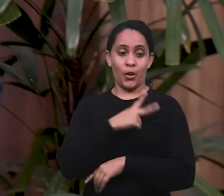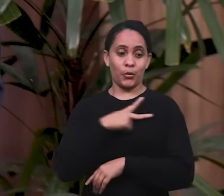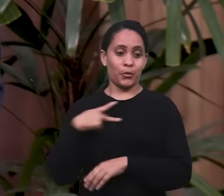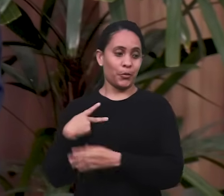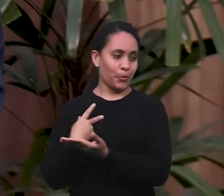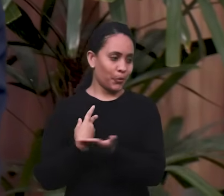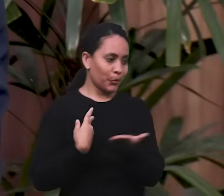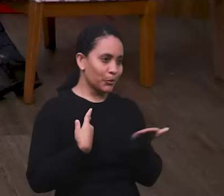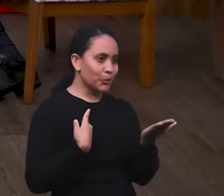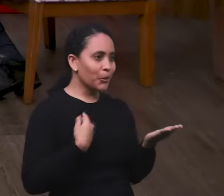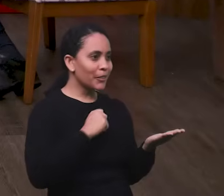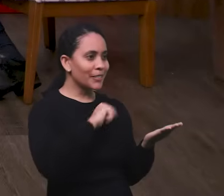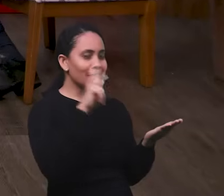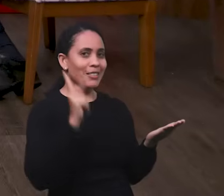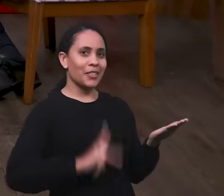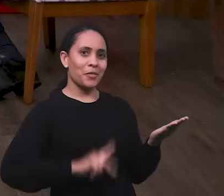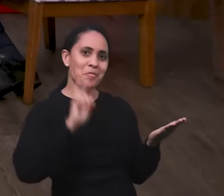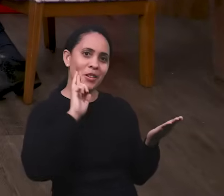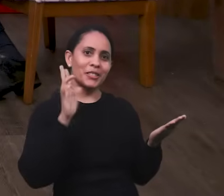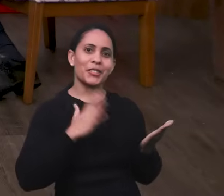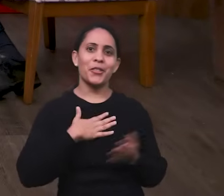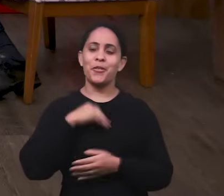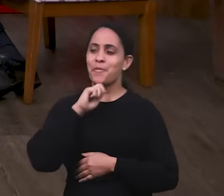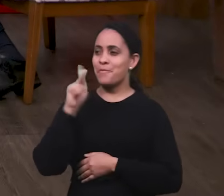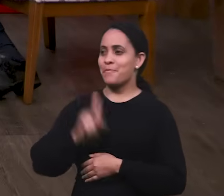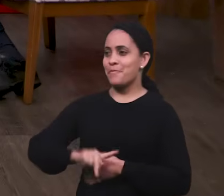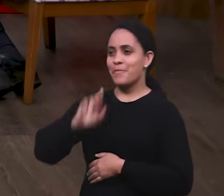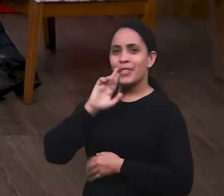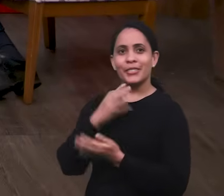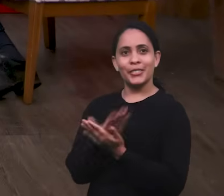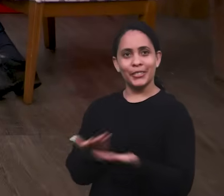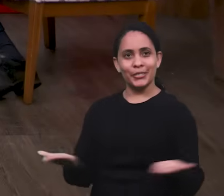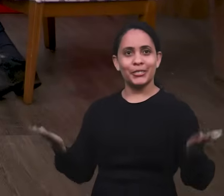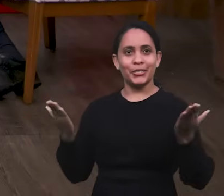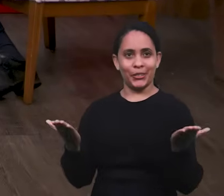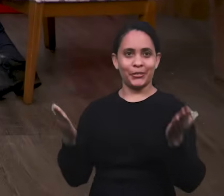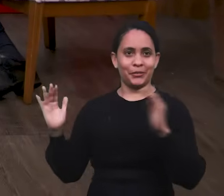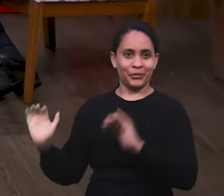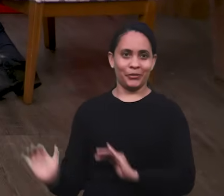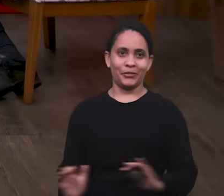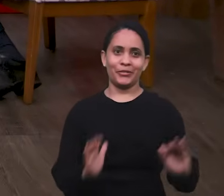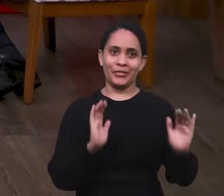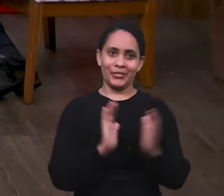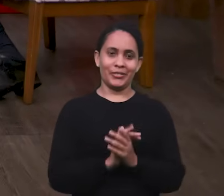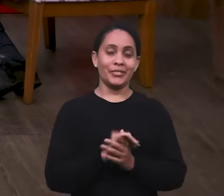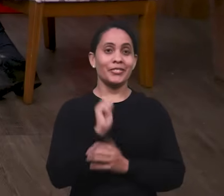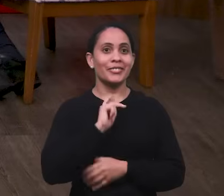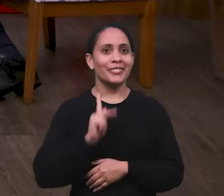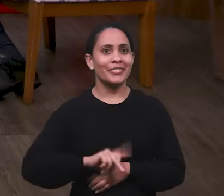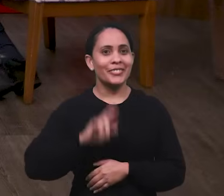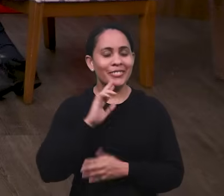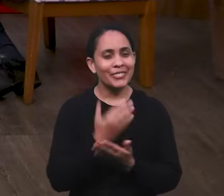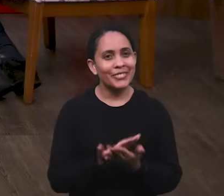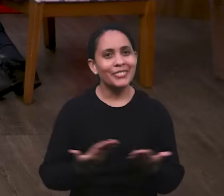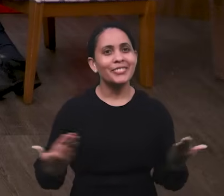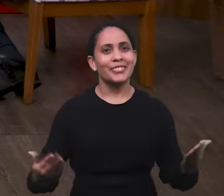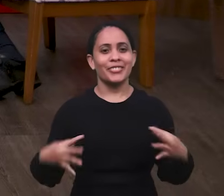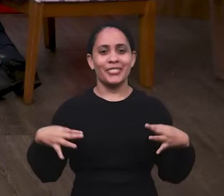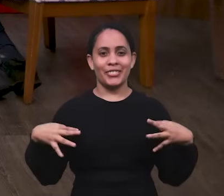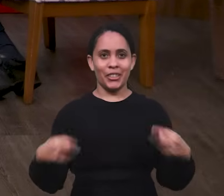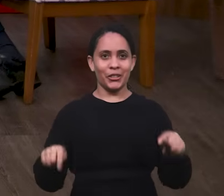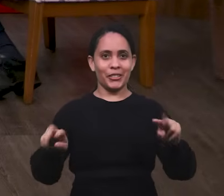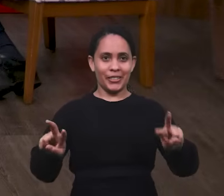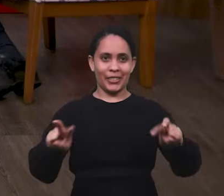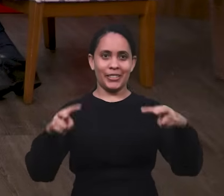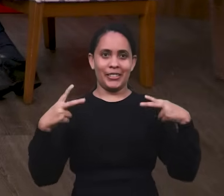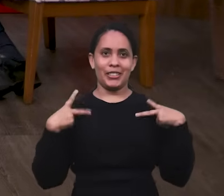Escola Dodge. A paz do Senhor. Paz do Senhor a todos. Paz do Senhor. Paz do Senhor a todos os irmãos, pastores aqui, aqueles também